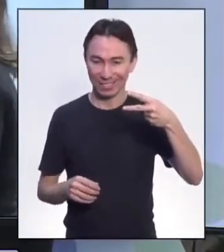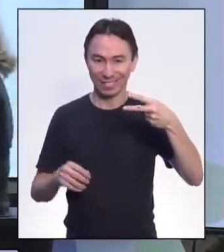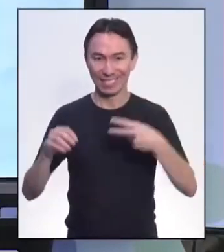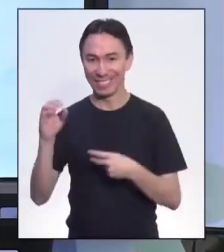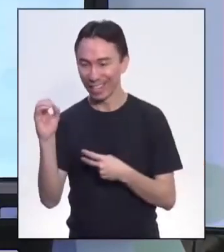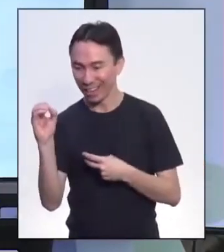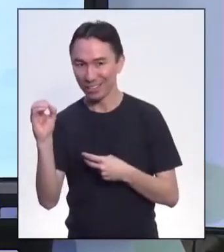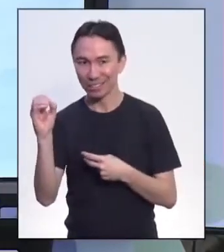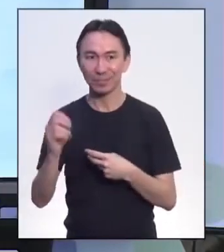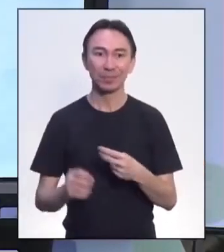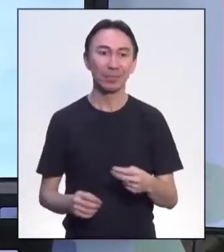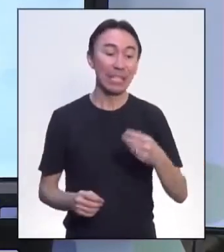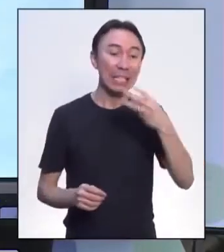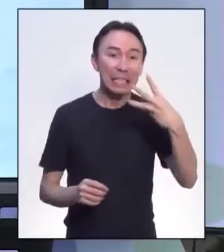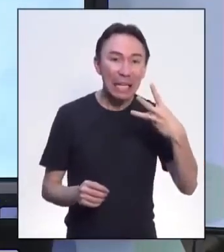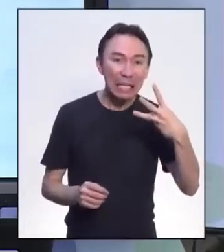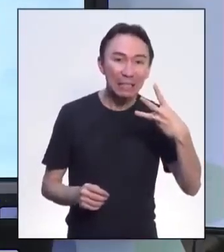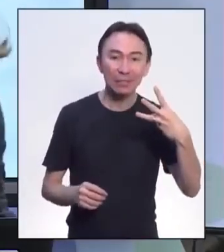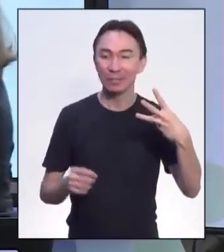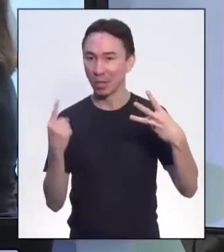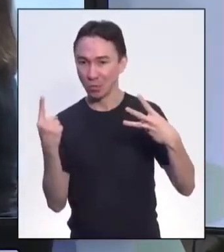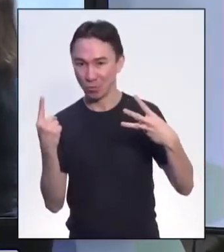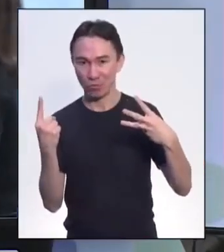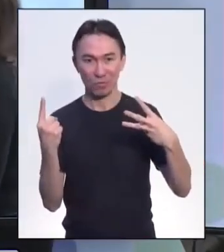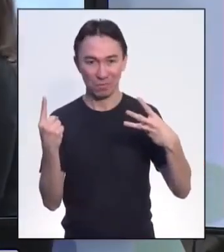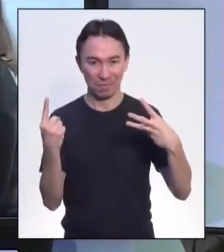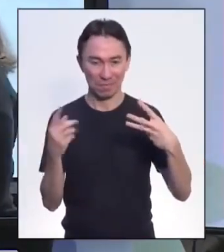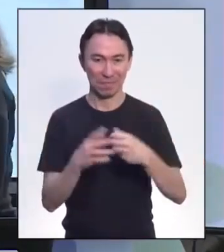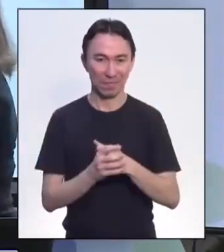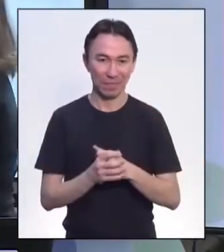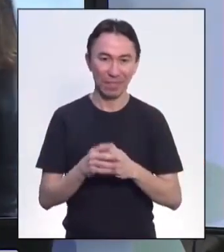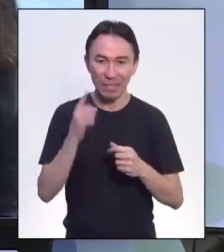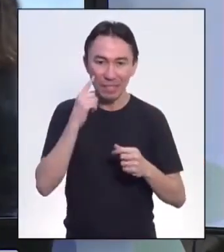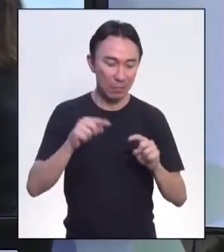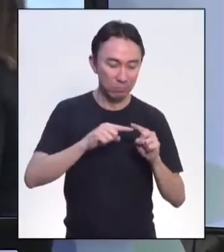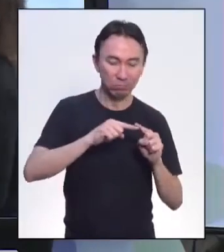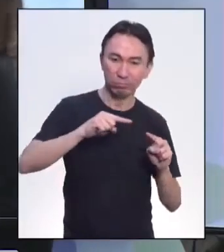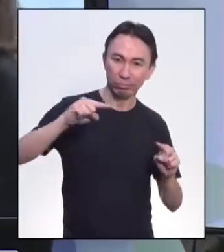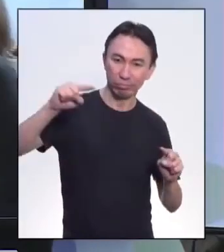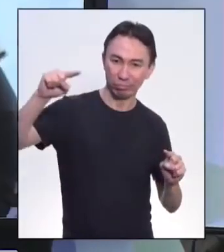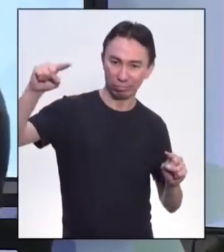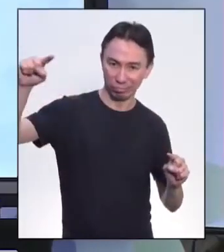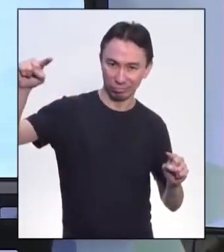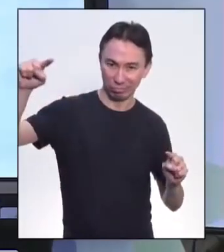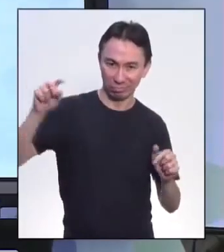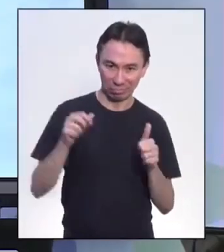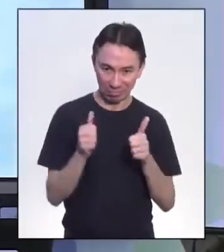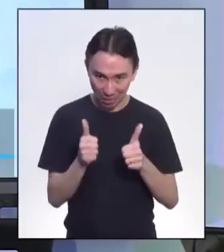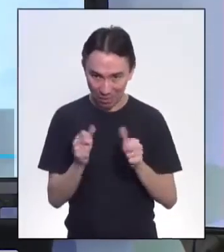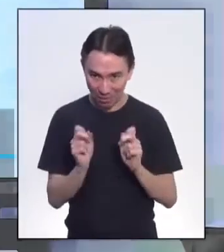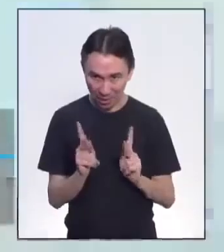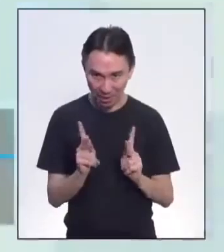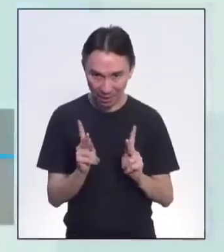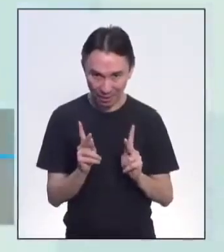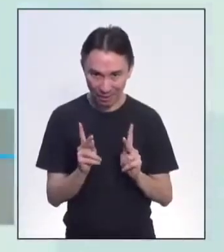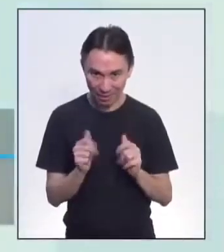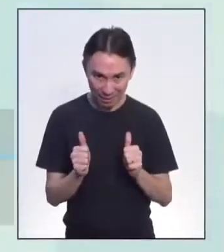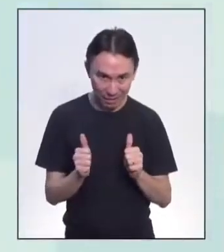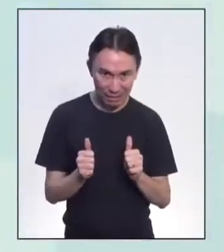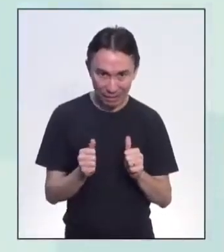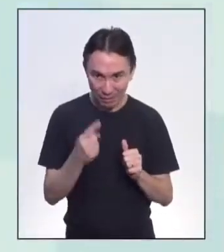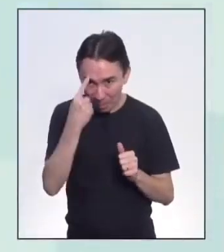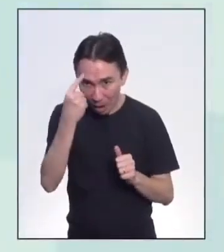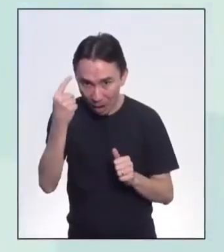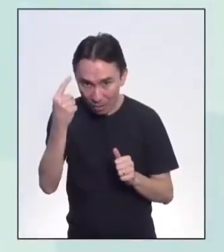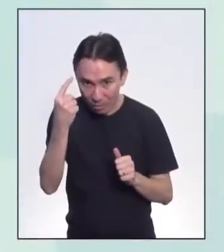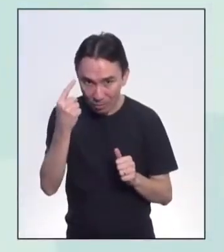o 2, e 3 com 1, 3 com 1. E tracei a minha reta. Tudo bem até aqui, gente? Lembraram de função do primeiro